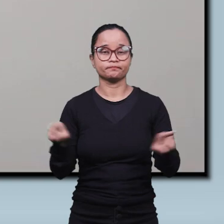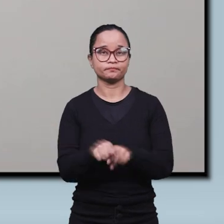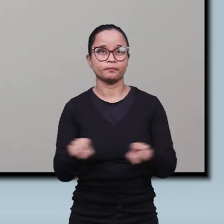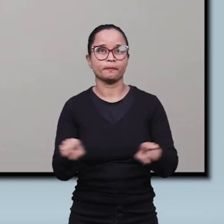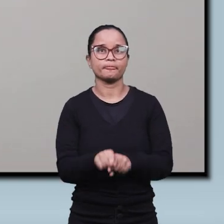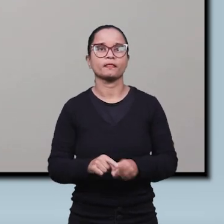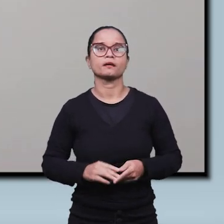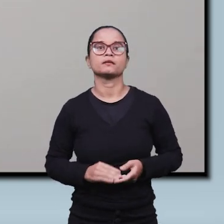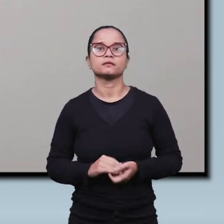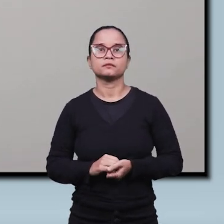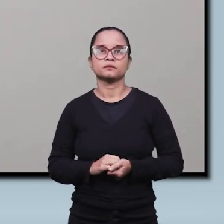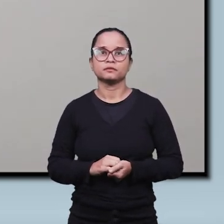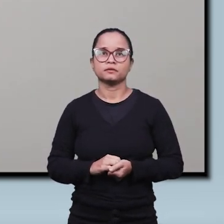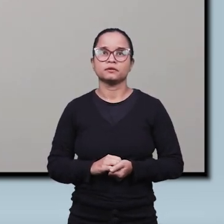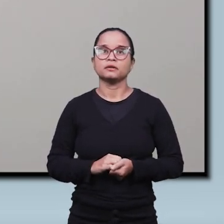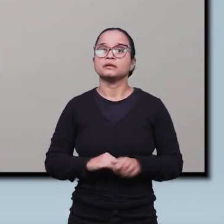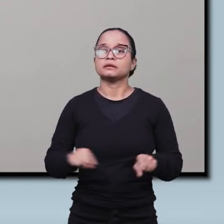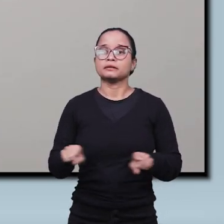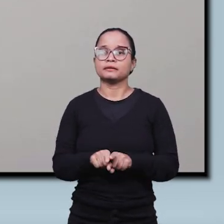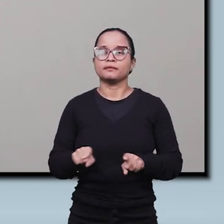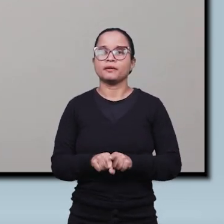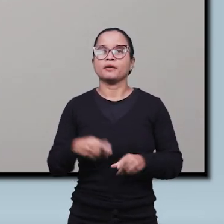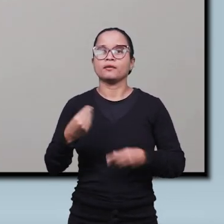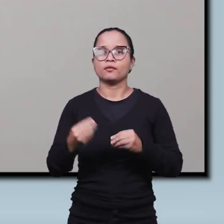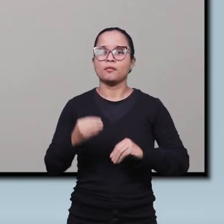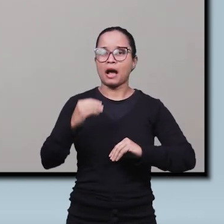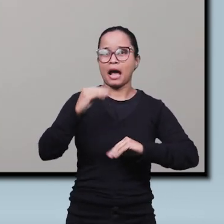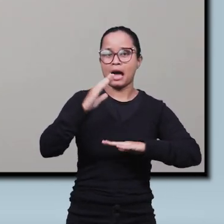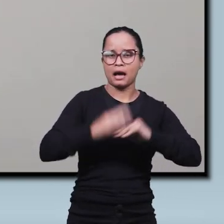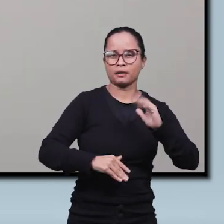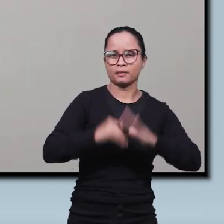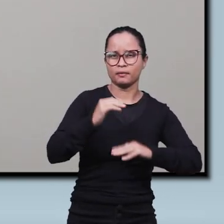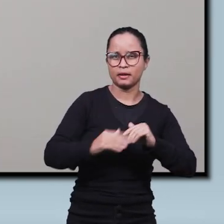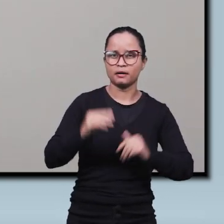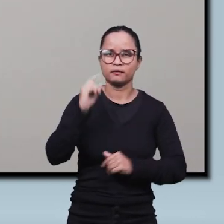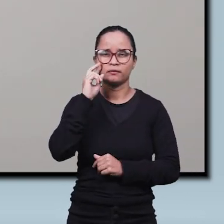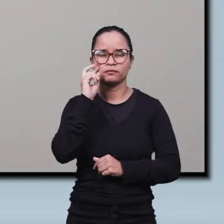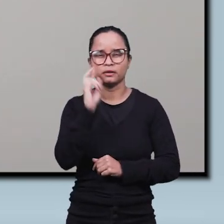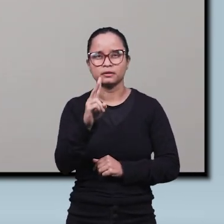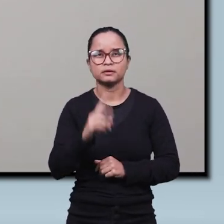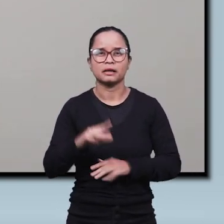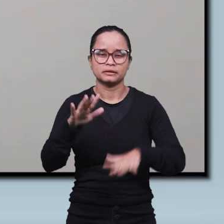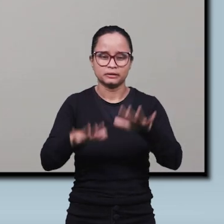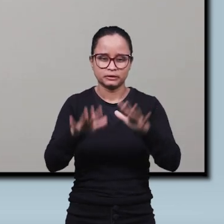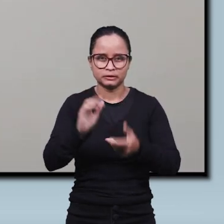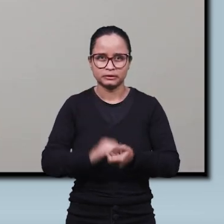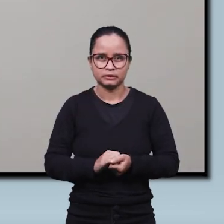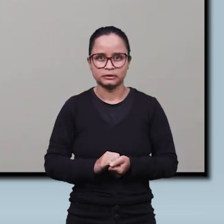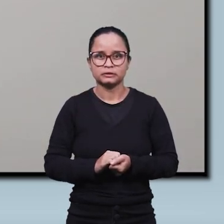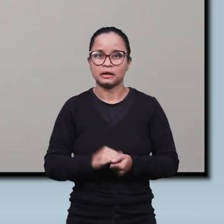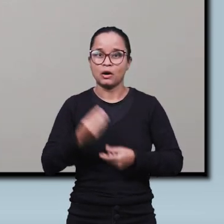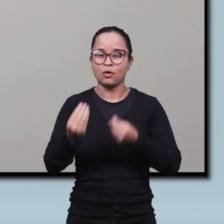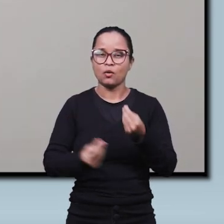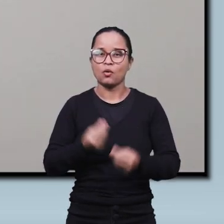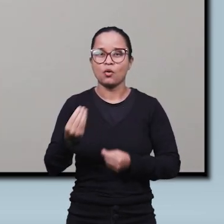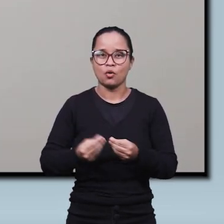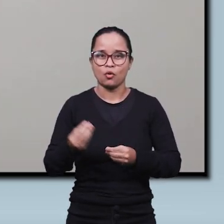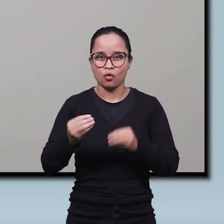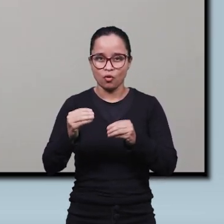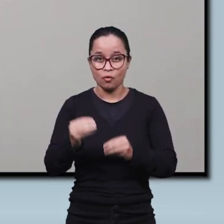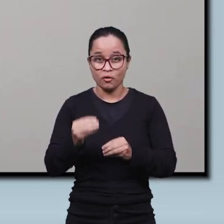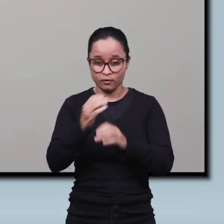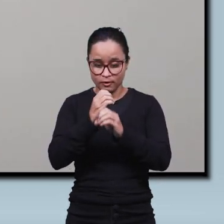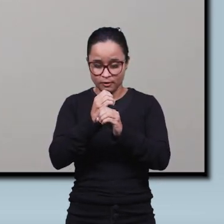temos recursos para habilidade visual, né? Às vezes uma lente